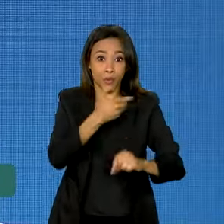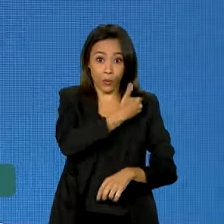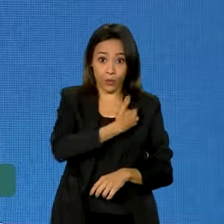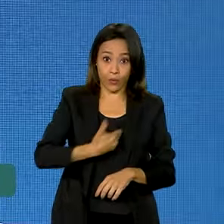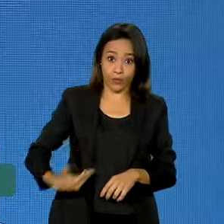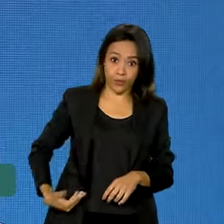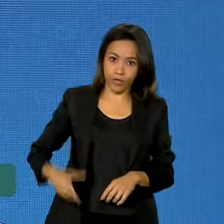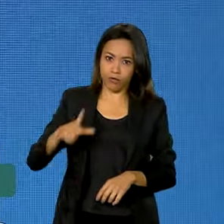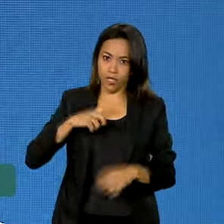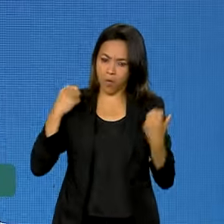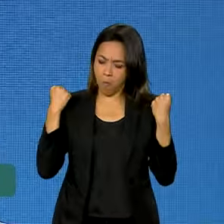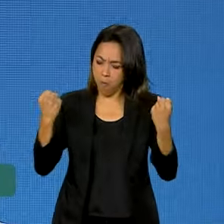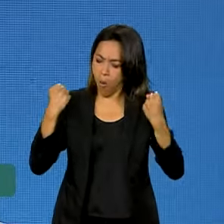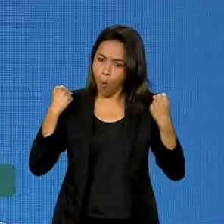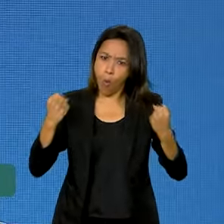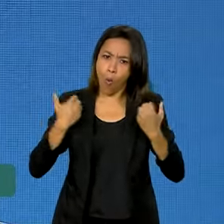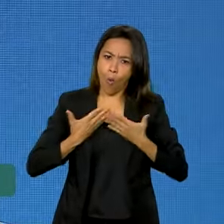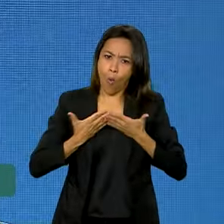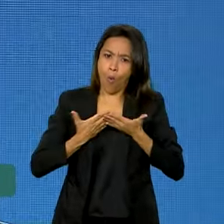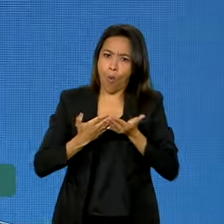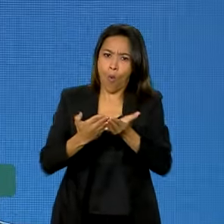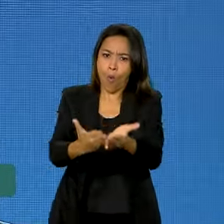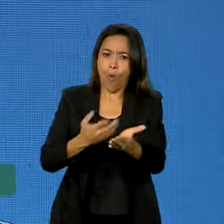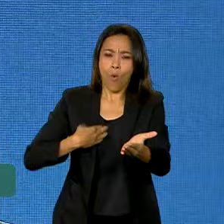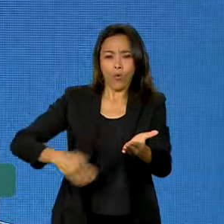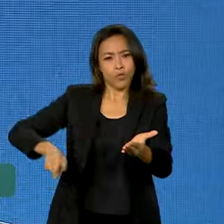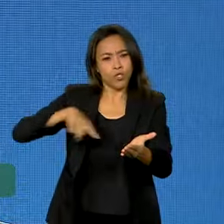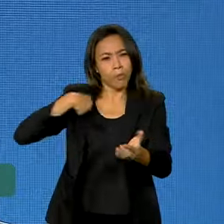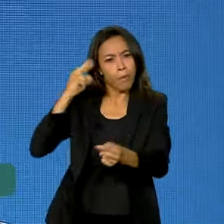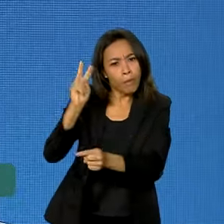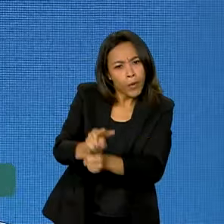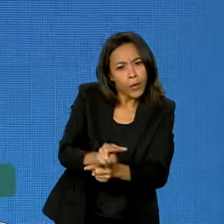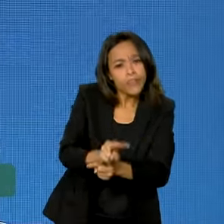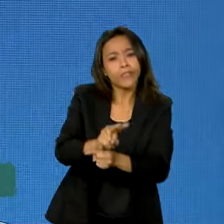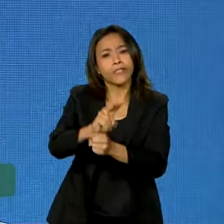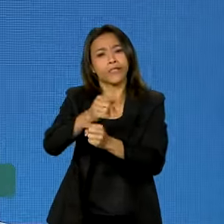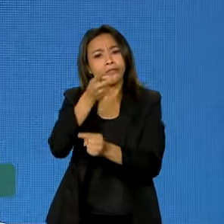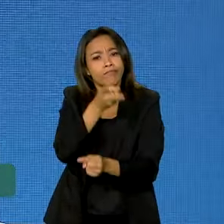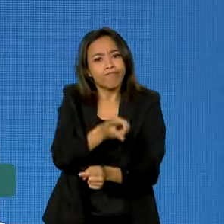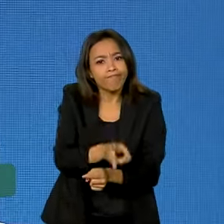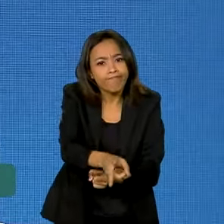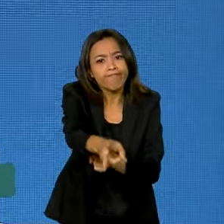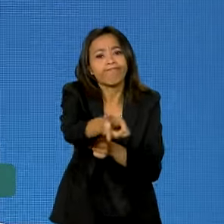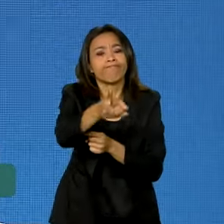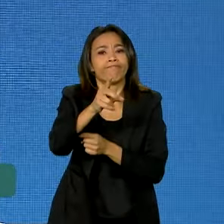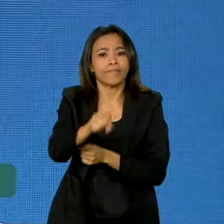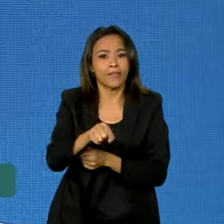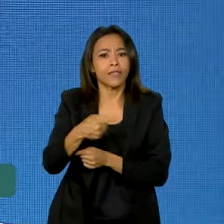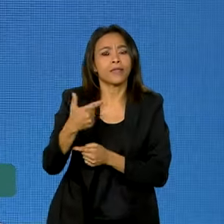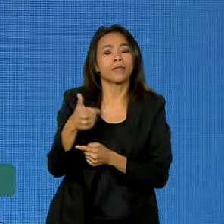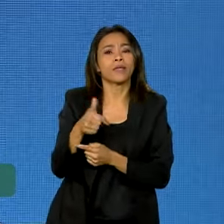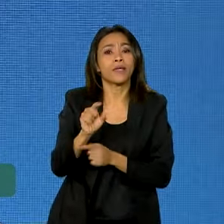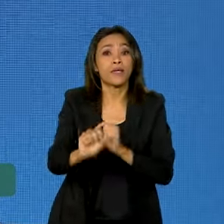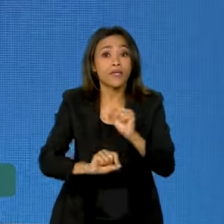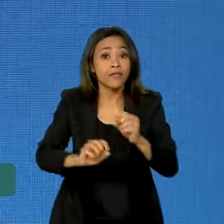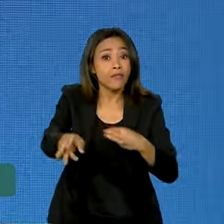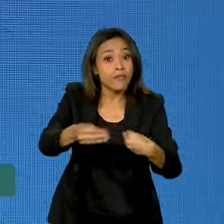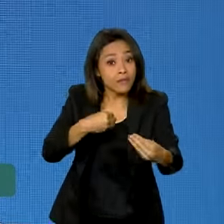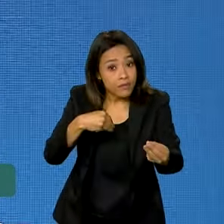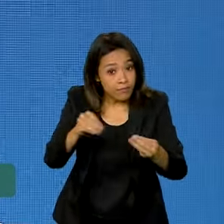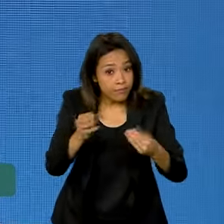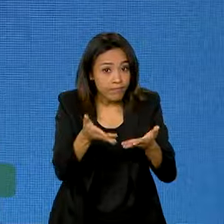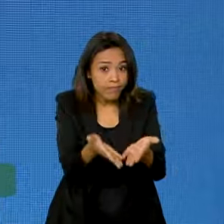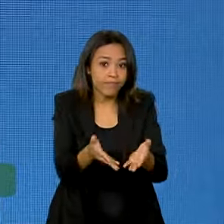poder naval crível, com características de mobilidade, permanência, versatilidade e